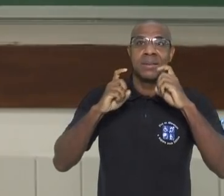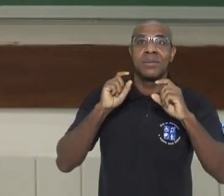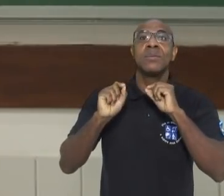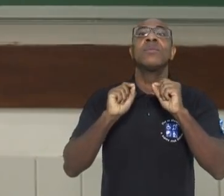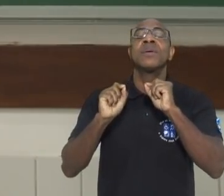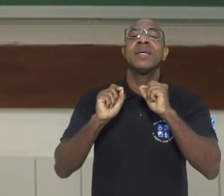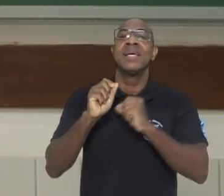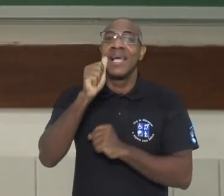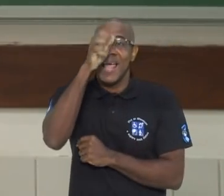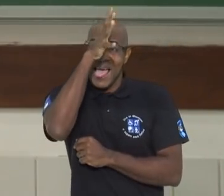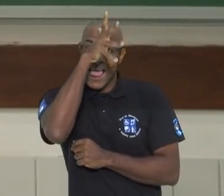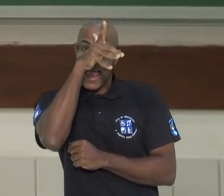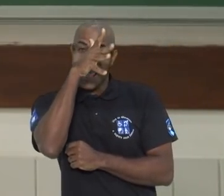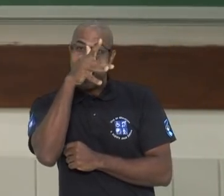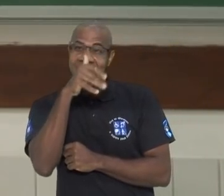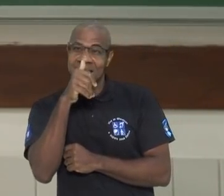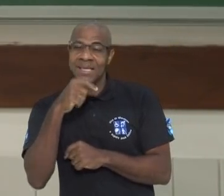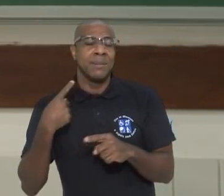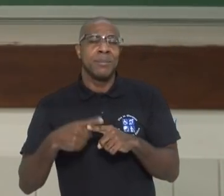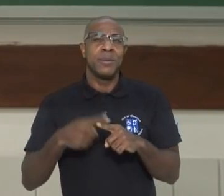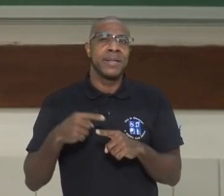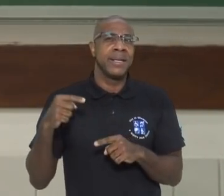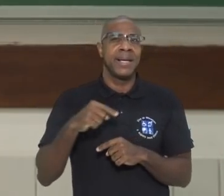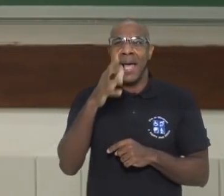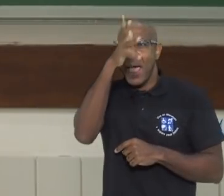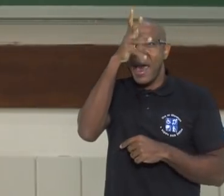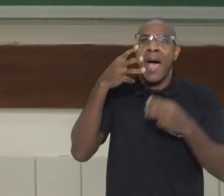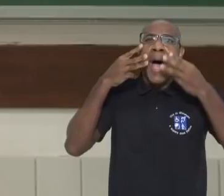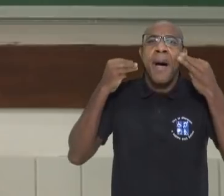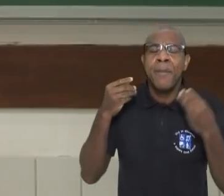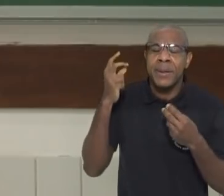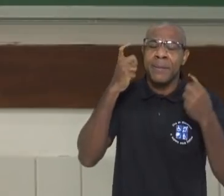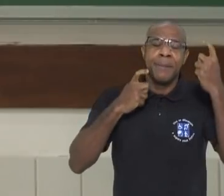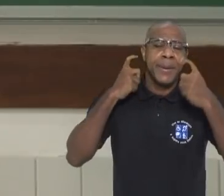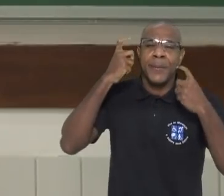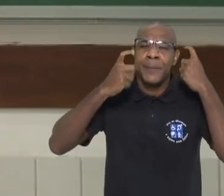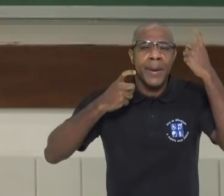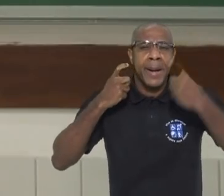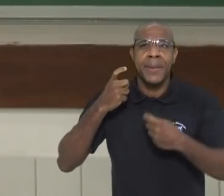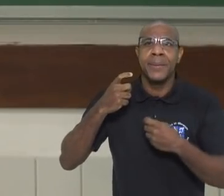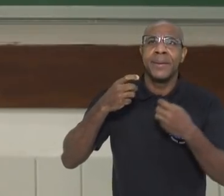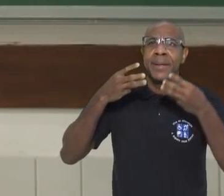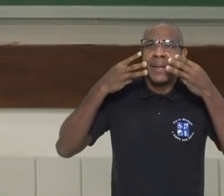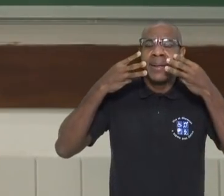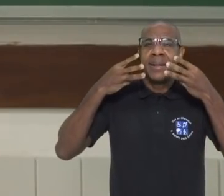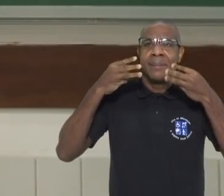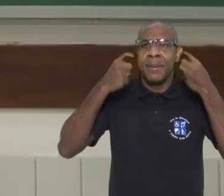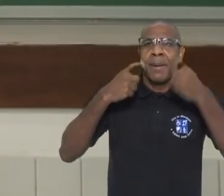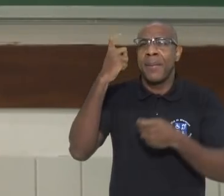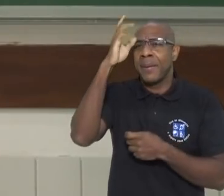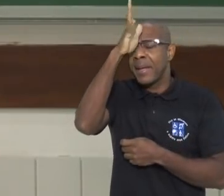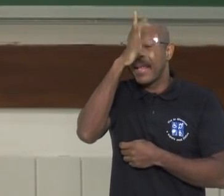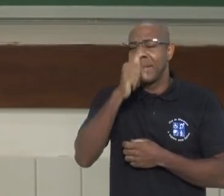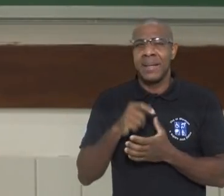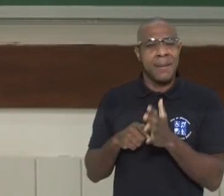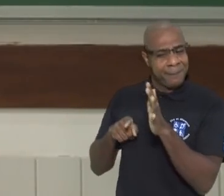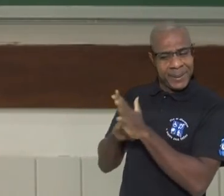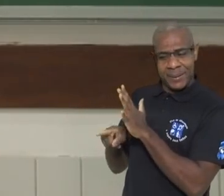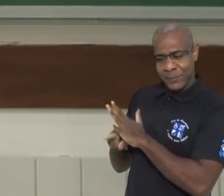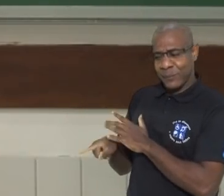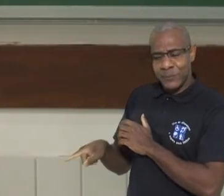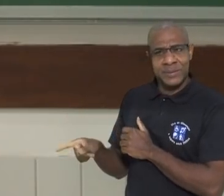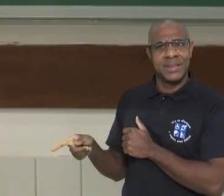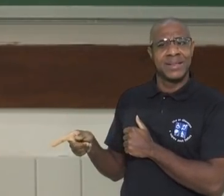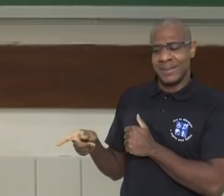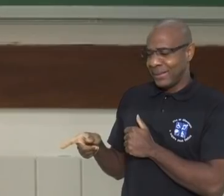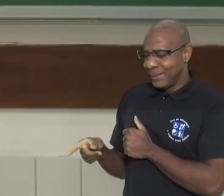que ela está tão preocupada com as galinhas? Ela pergunta ali se o príncipe procura galinhas. Ela fala que os homens,